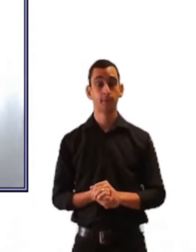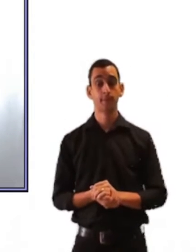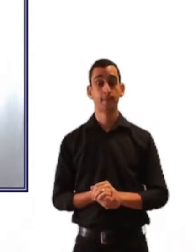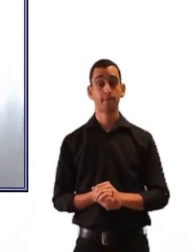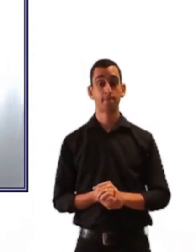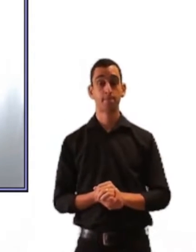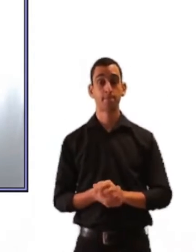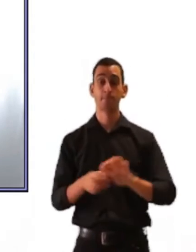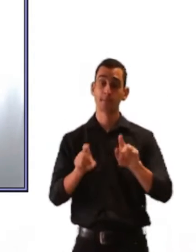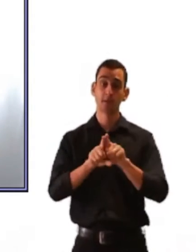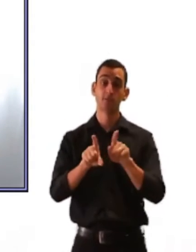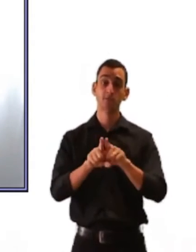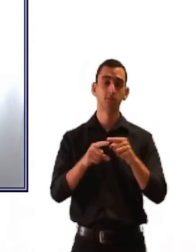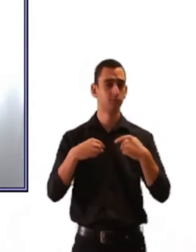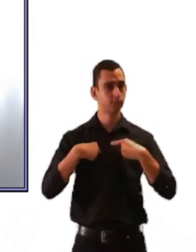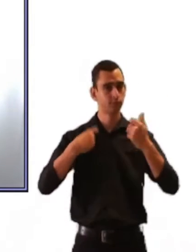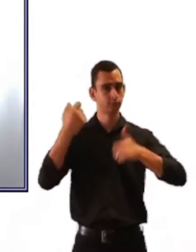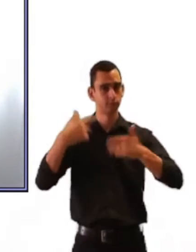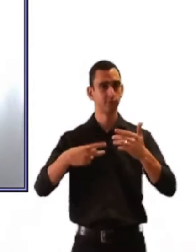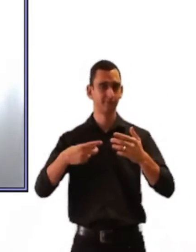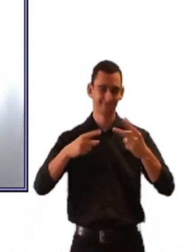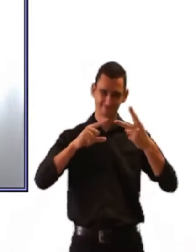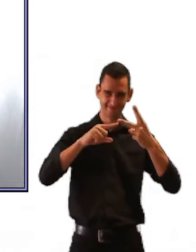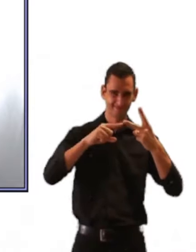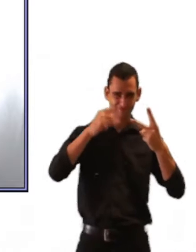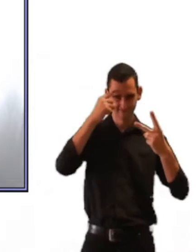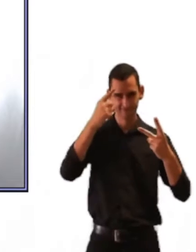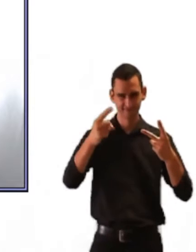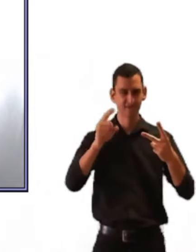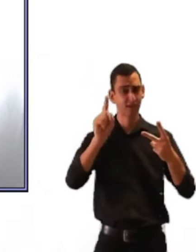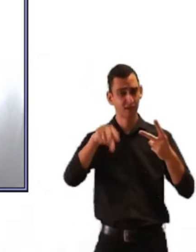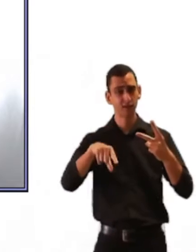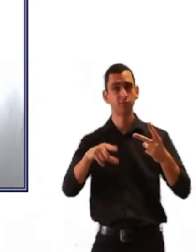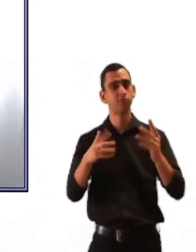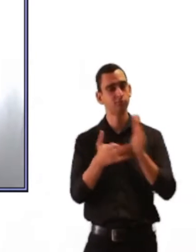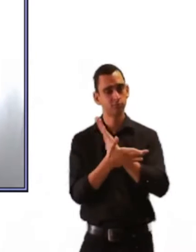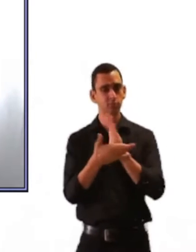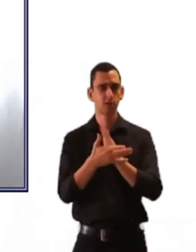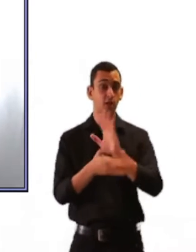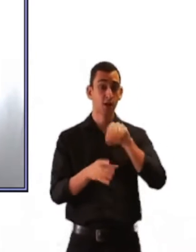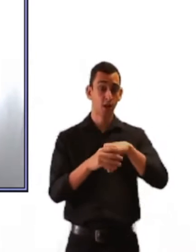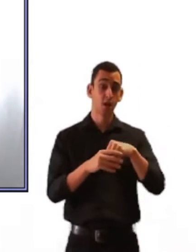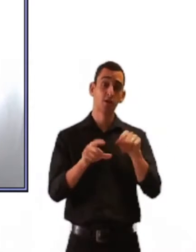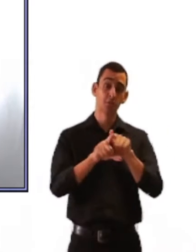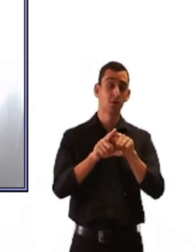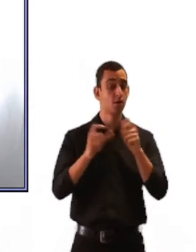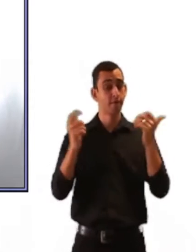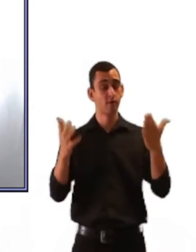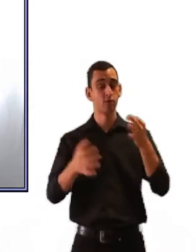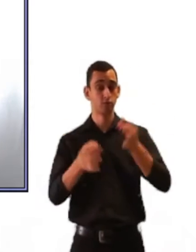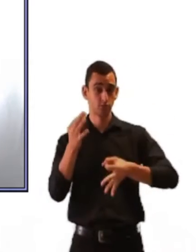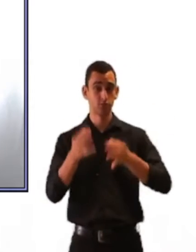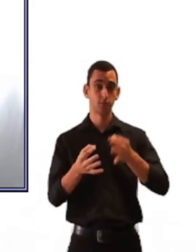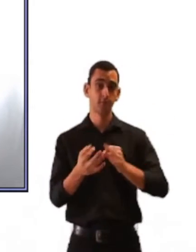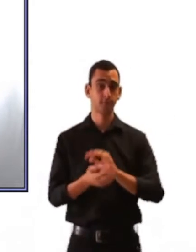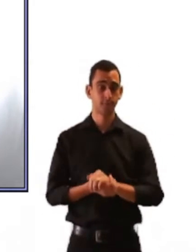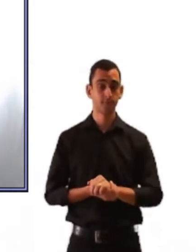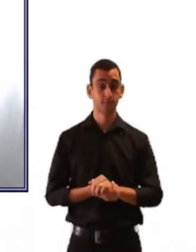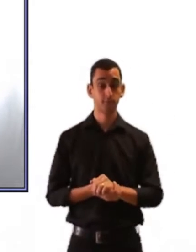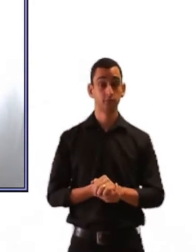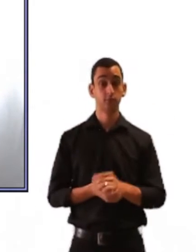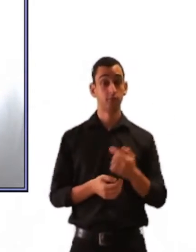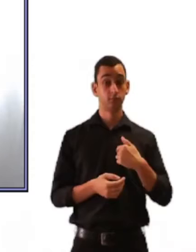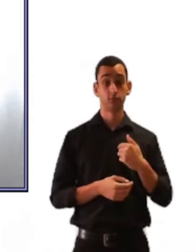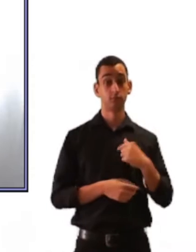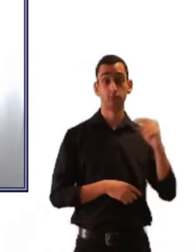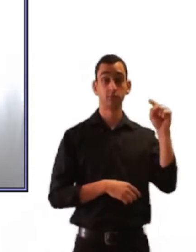economia, né, que é trazida para o direito com base nessa análise de fatores extrajurídicos. Então, o juiz decide de duas formas, e aqui eu estou